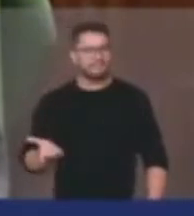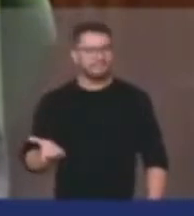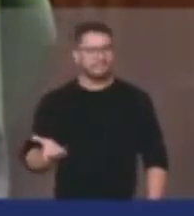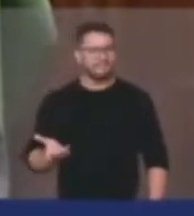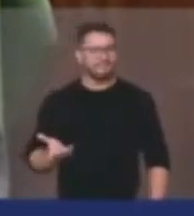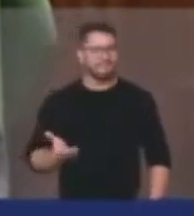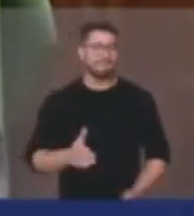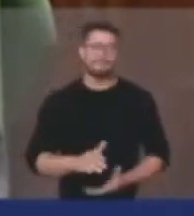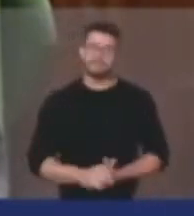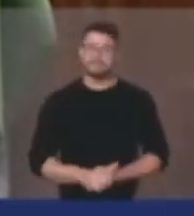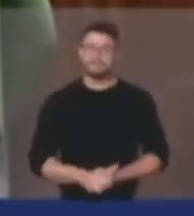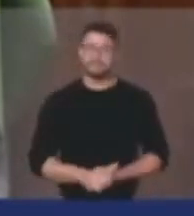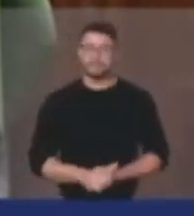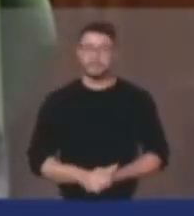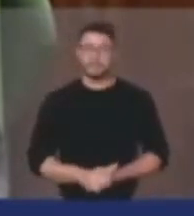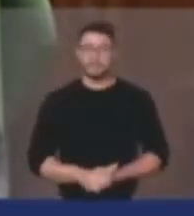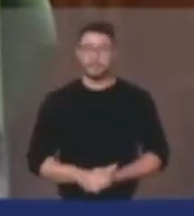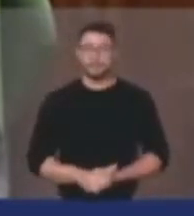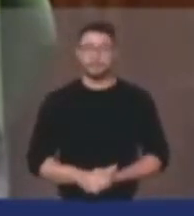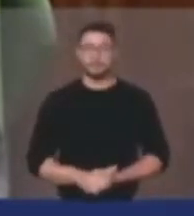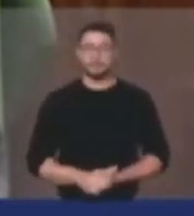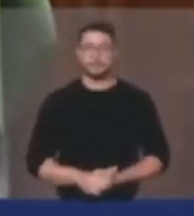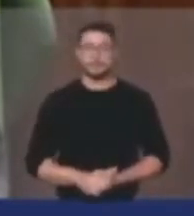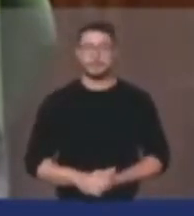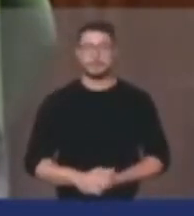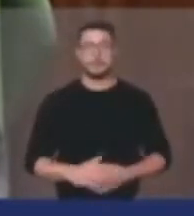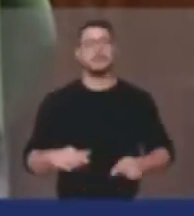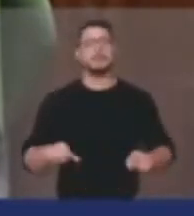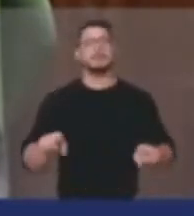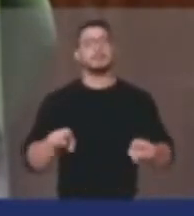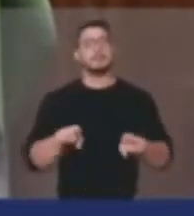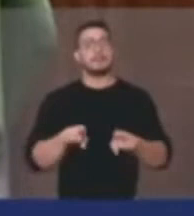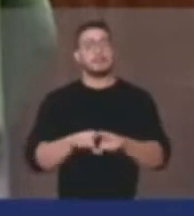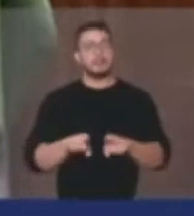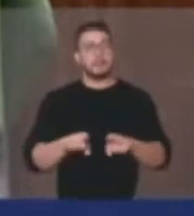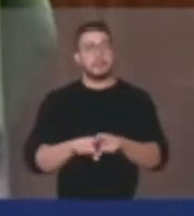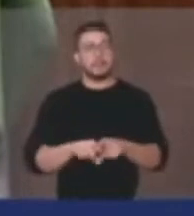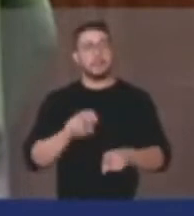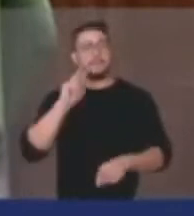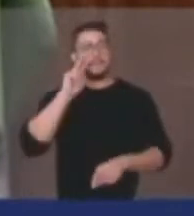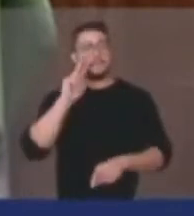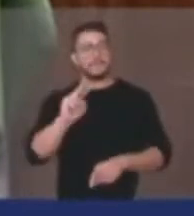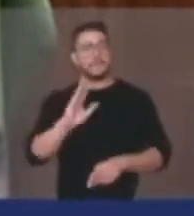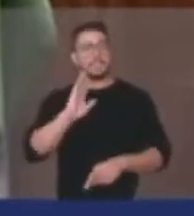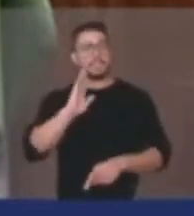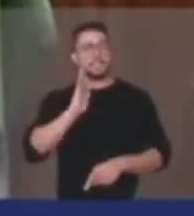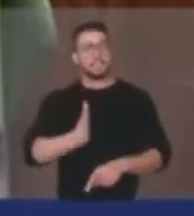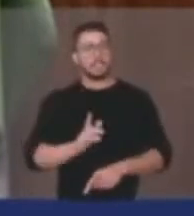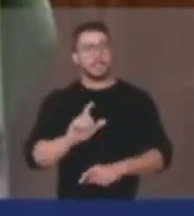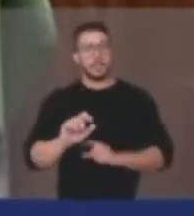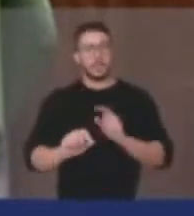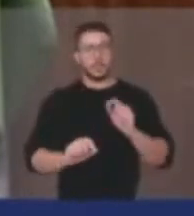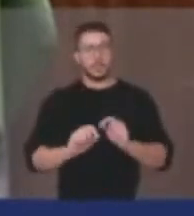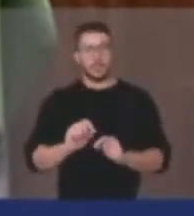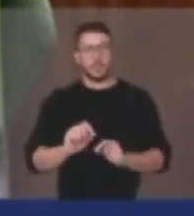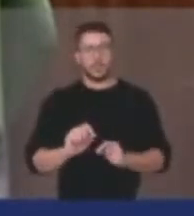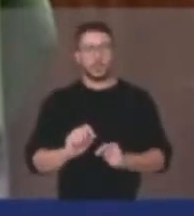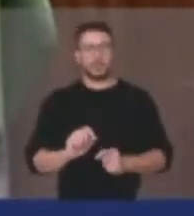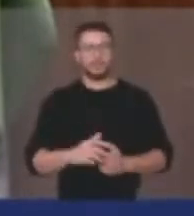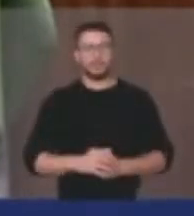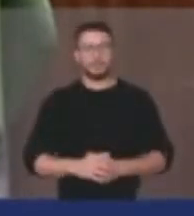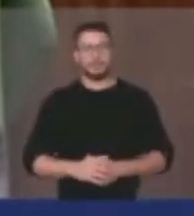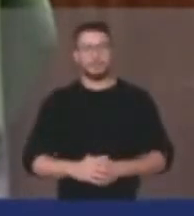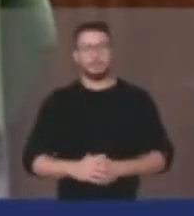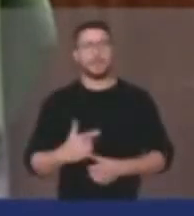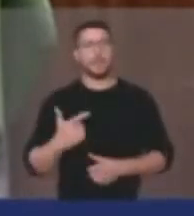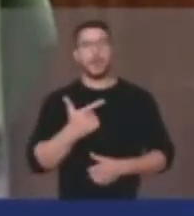Mais recentemente, senhor presidente, eu venho acompanhando uma outra conduta